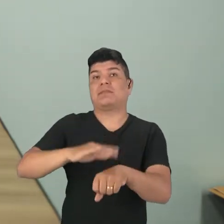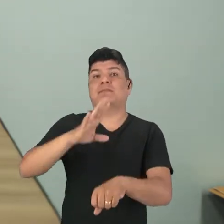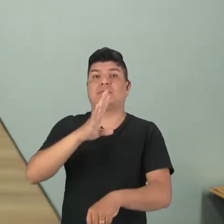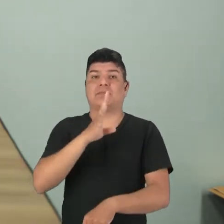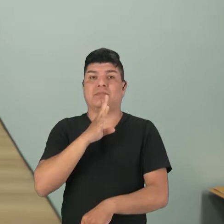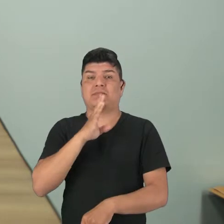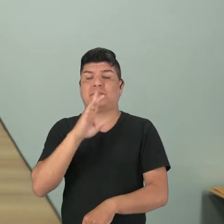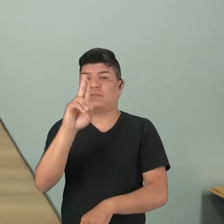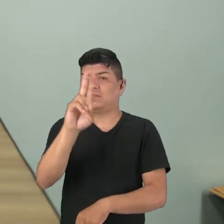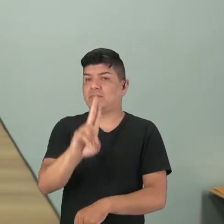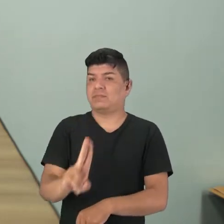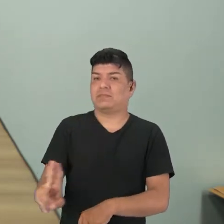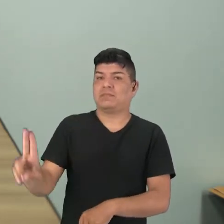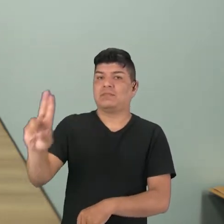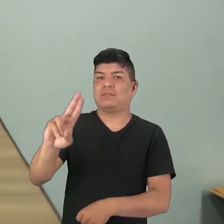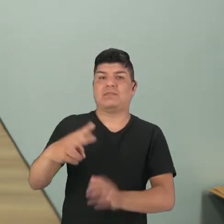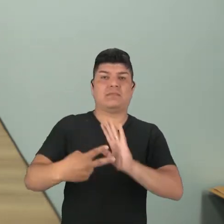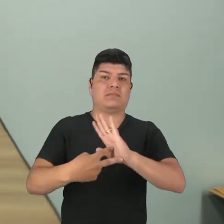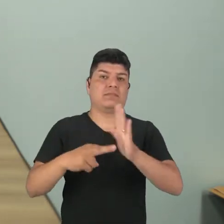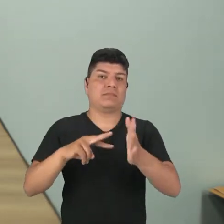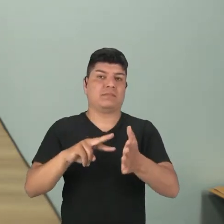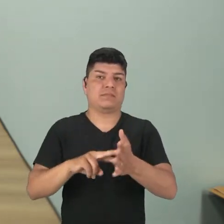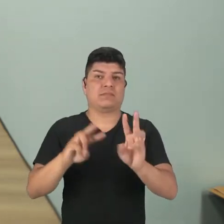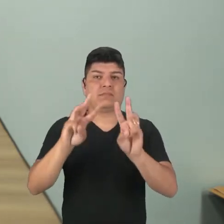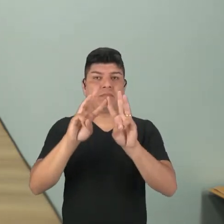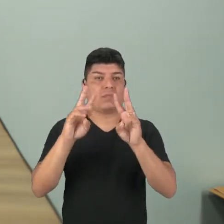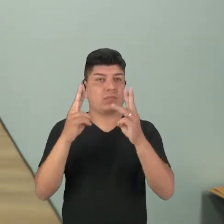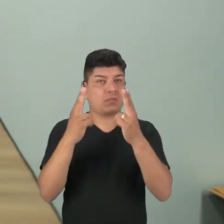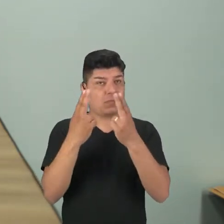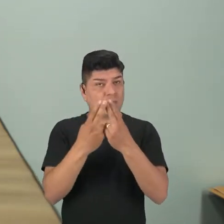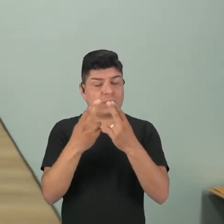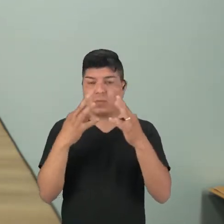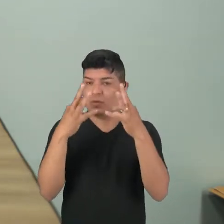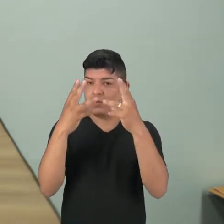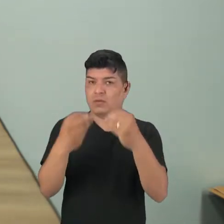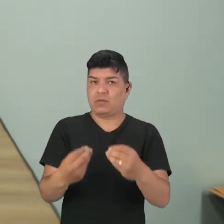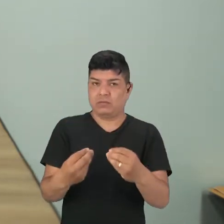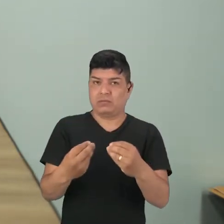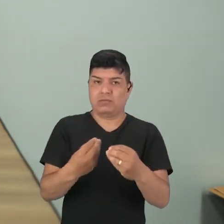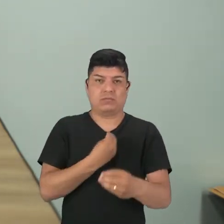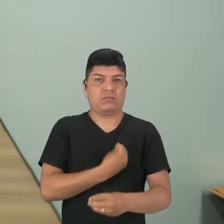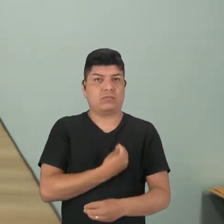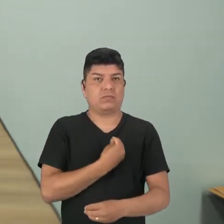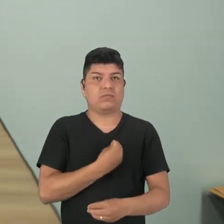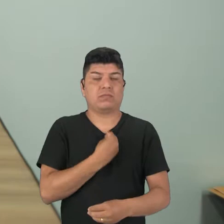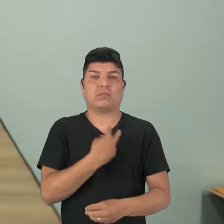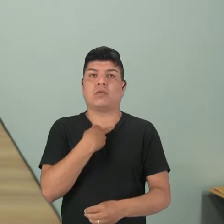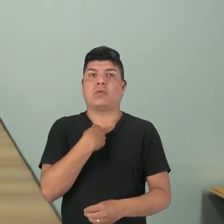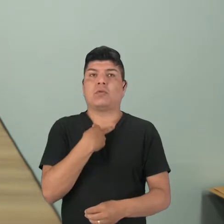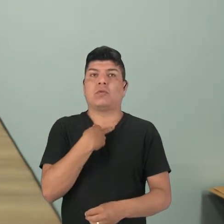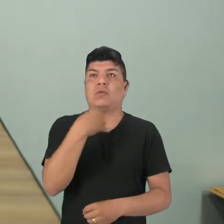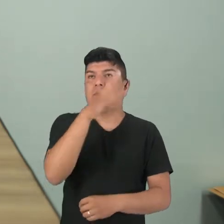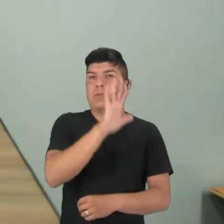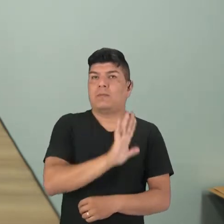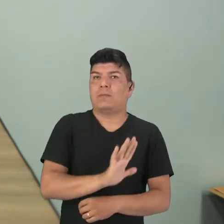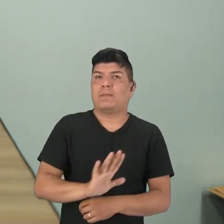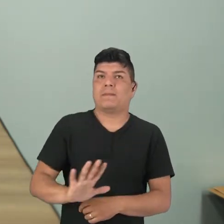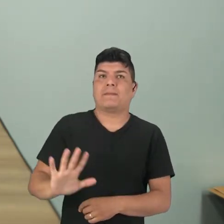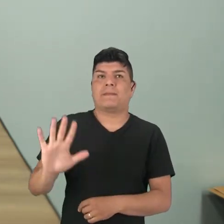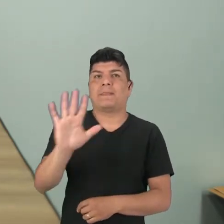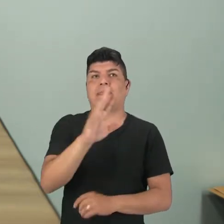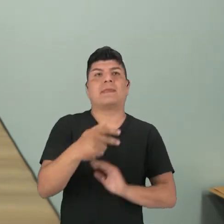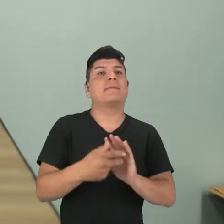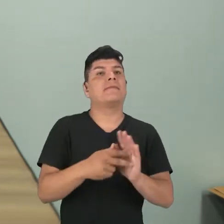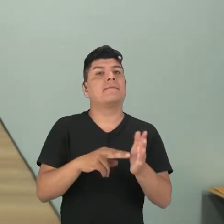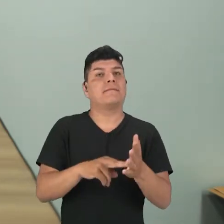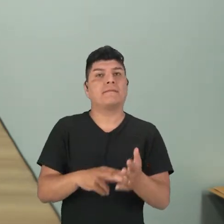conhecido, mais utilizado sobre o que é matéria. Então, se matéria é tudo que ocupa lugar no espaço, o que pode ser essas